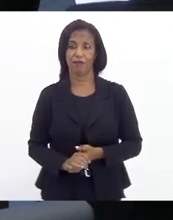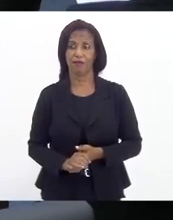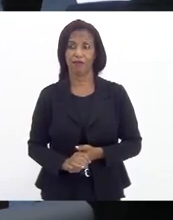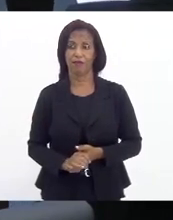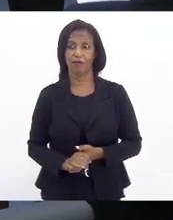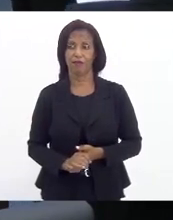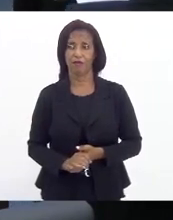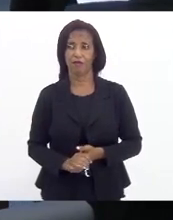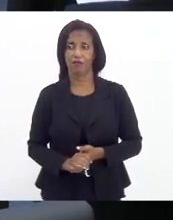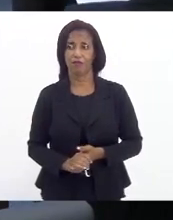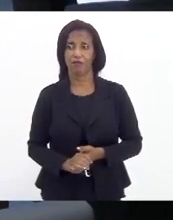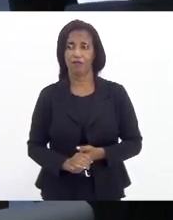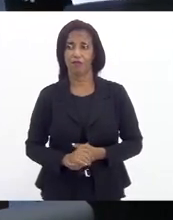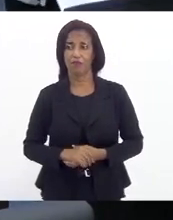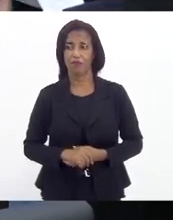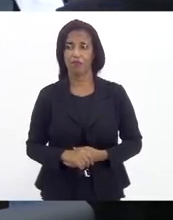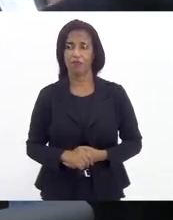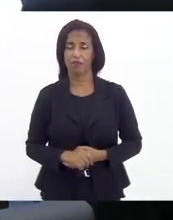esclareceu.